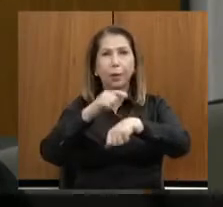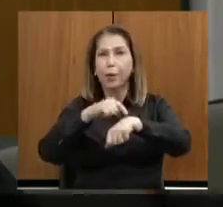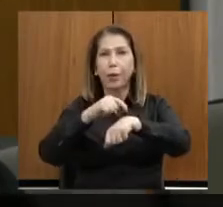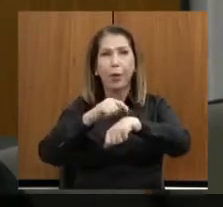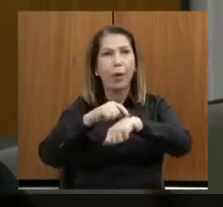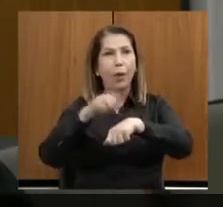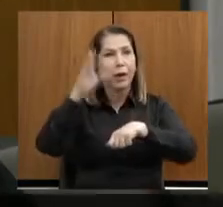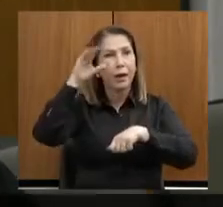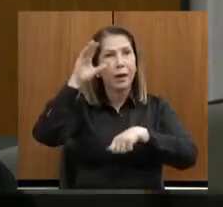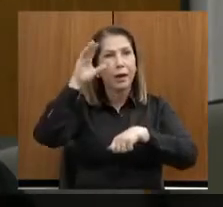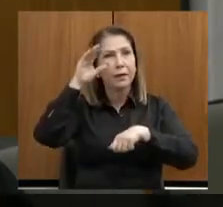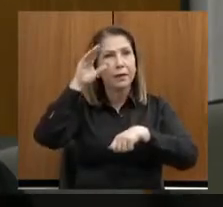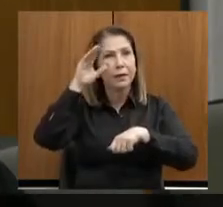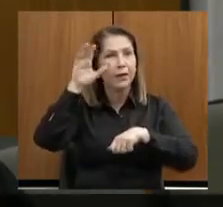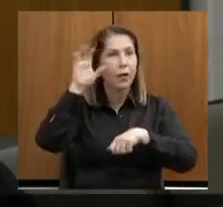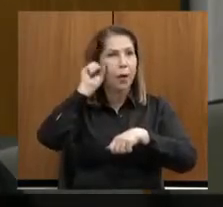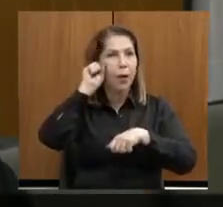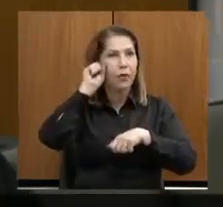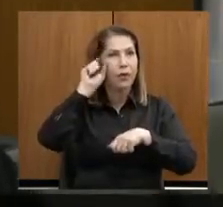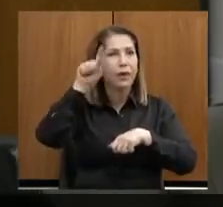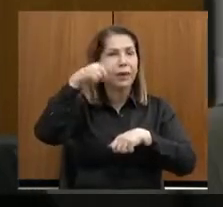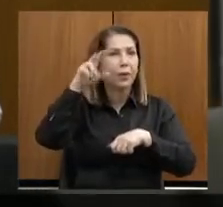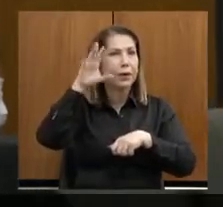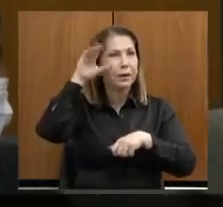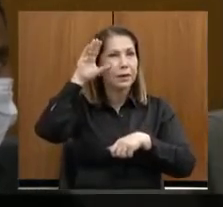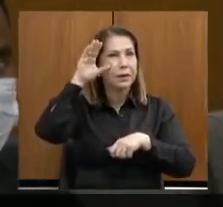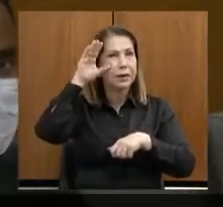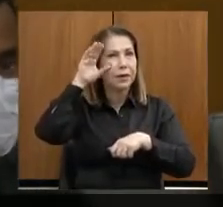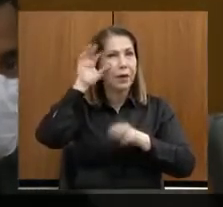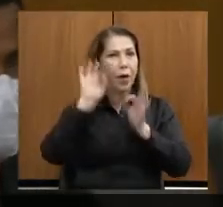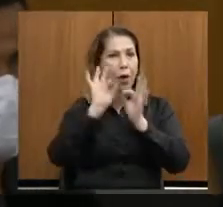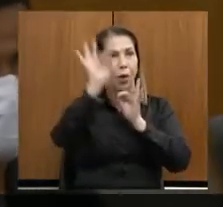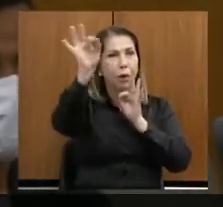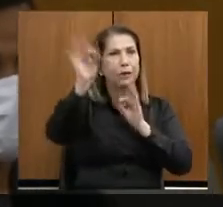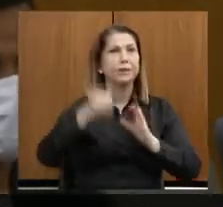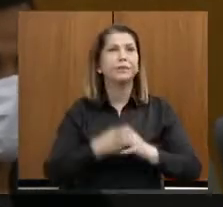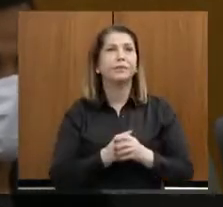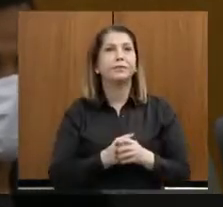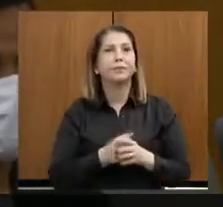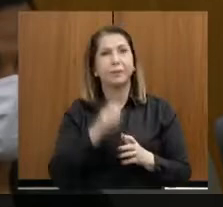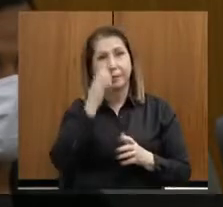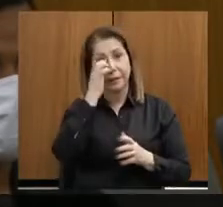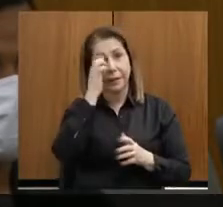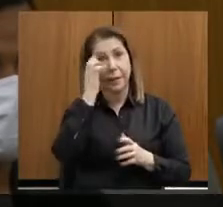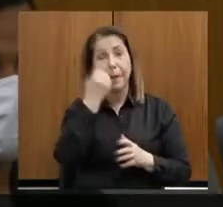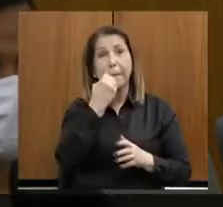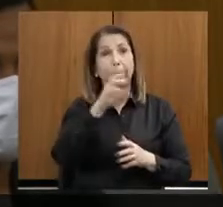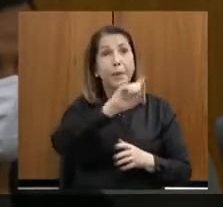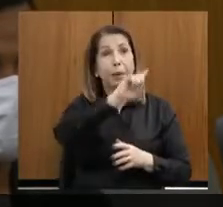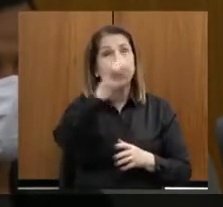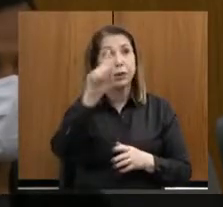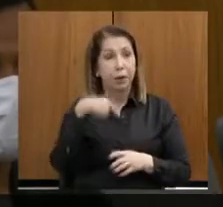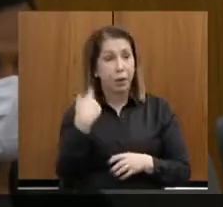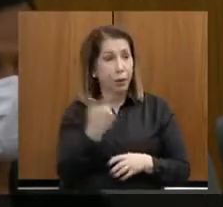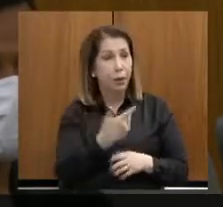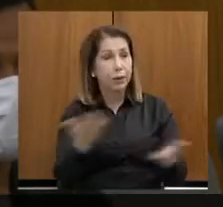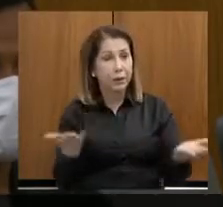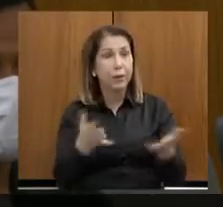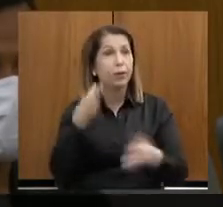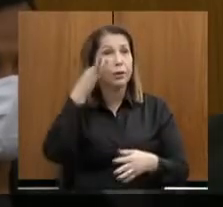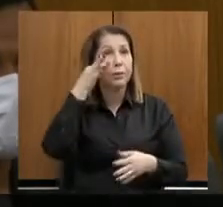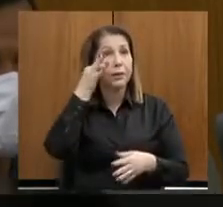para as pessoas que nos ouvem nos assistem no longínquo e Bom dia ainda para nós que estamos